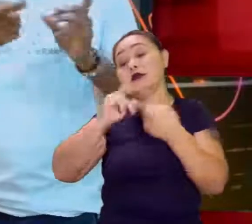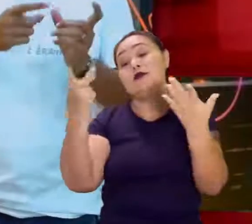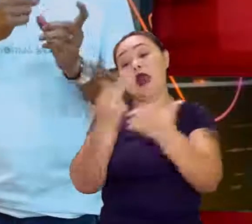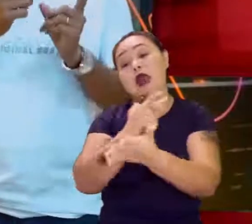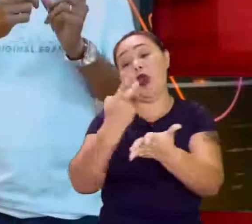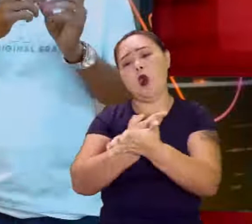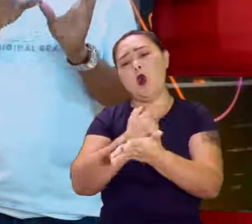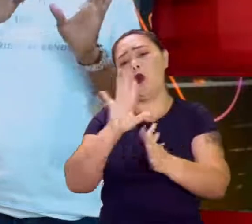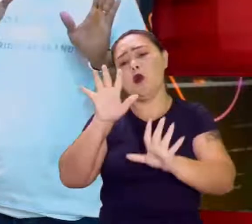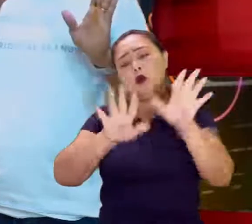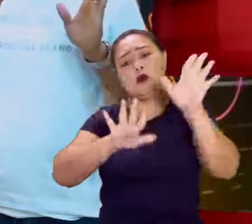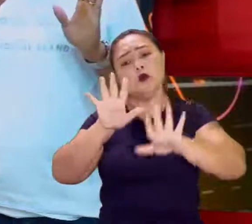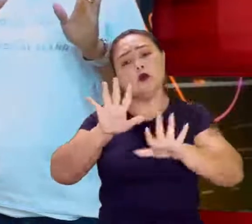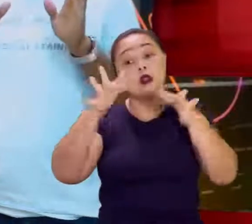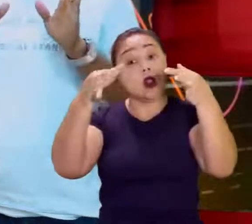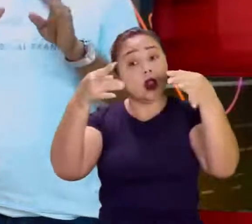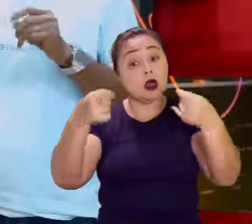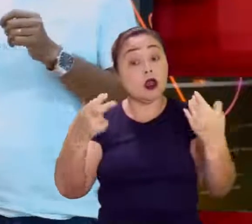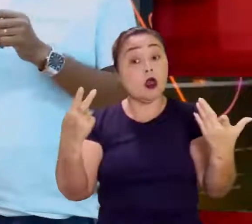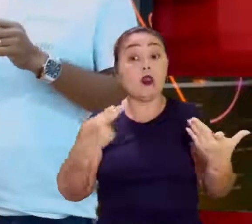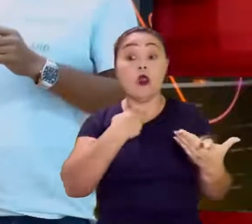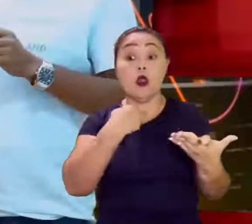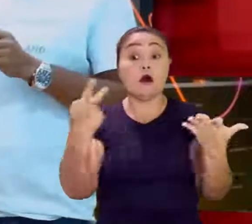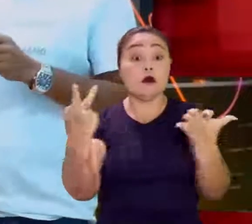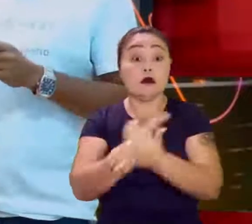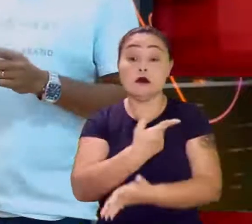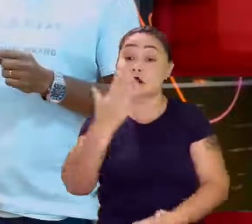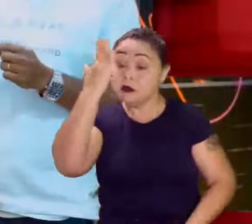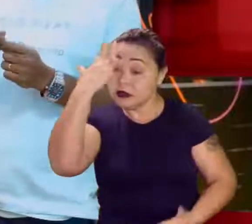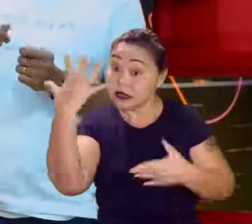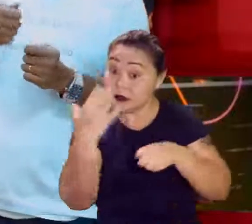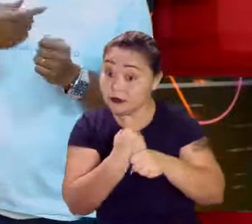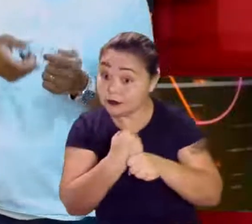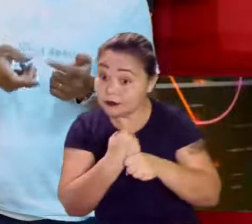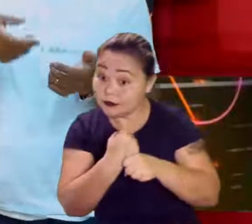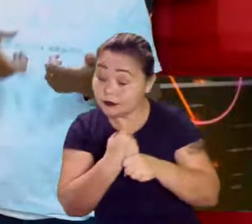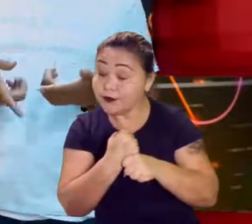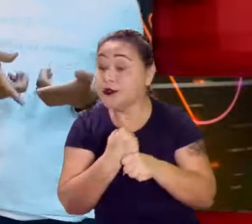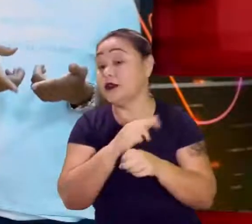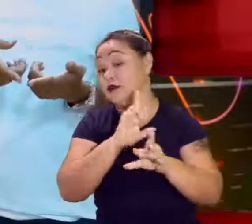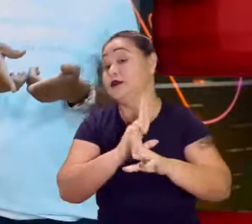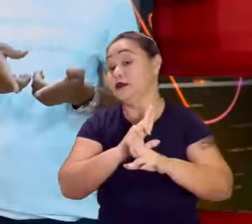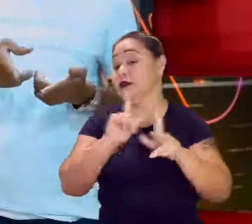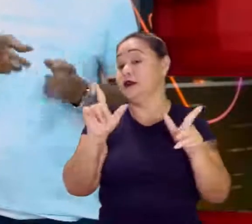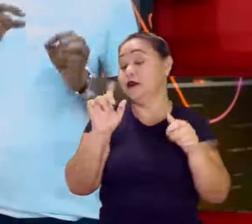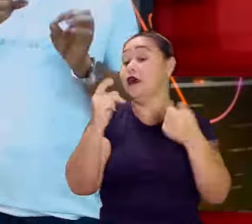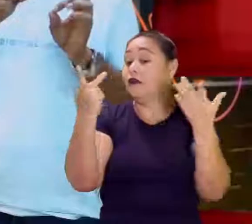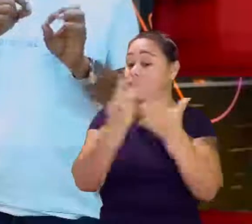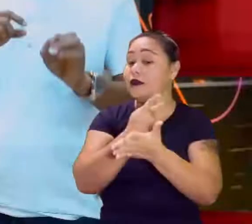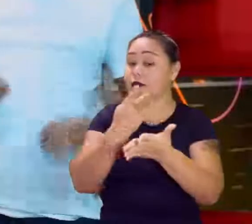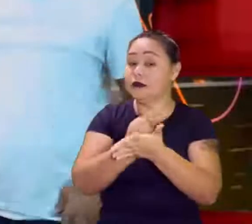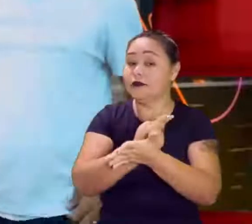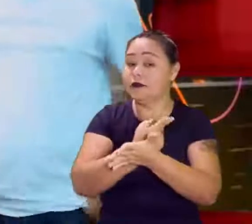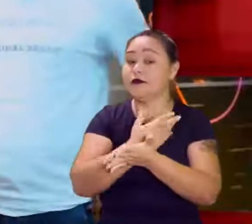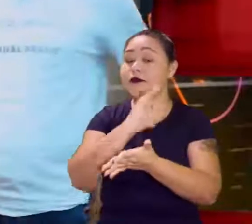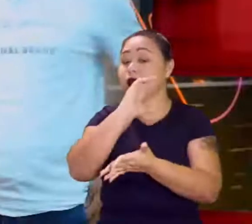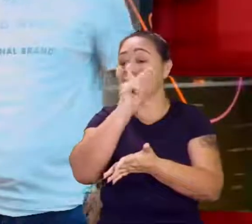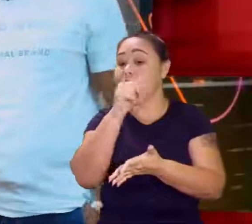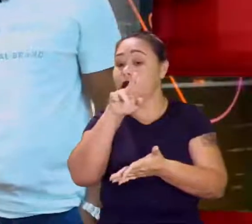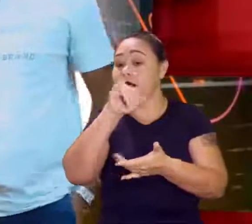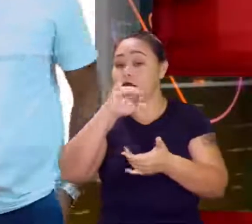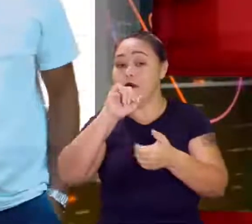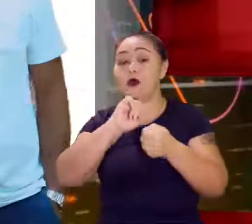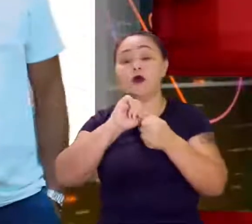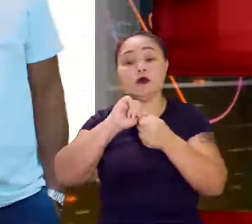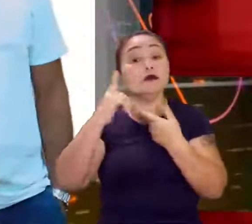fez algumas... Aí é um detalhe que não pode acontecer. Se você sabe somar, Ou fez alguma soma diferente, errada. lá na nossa Tem que ter Capicua, cuidado. né? É, na Lá